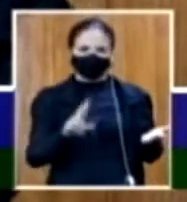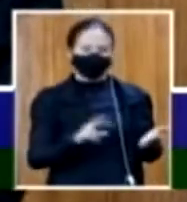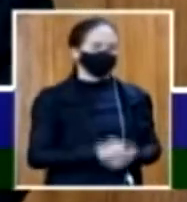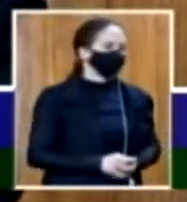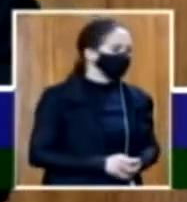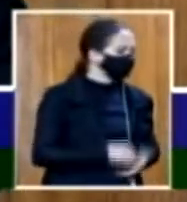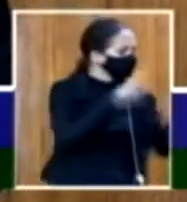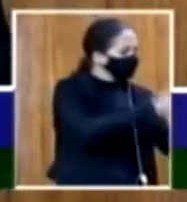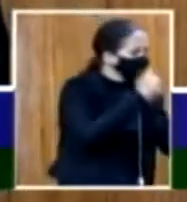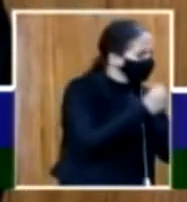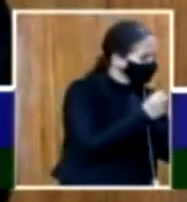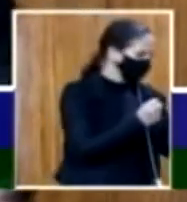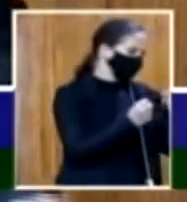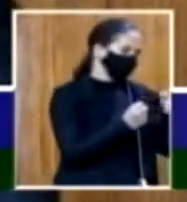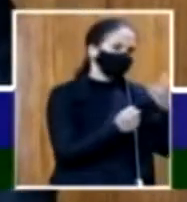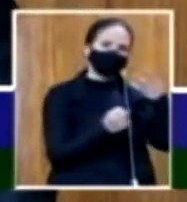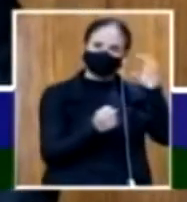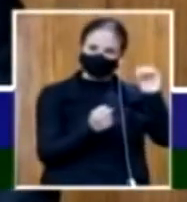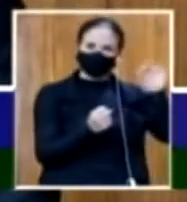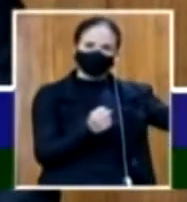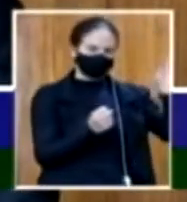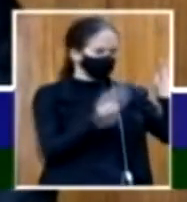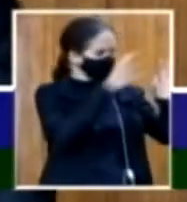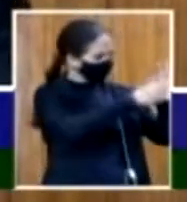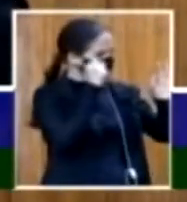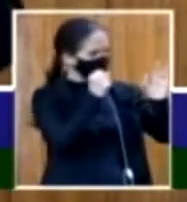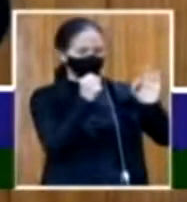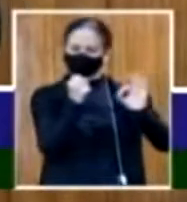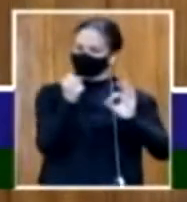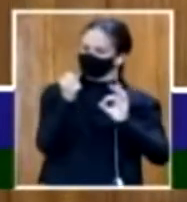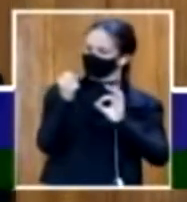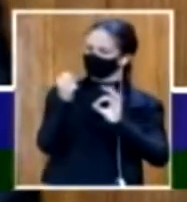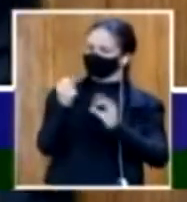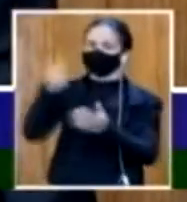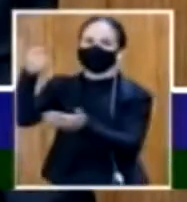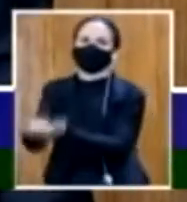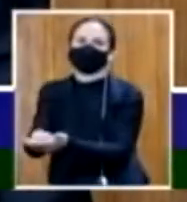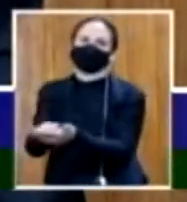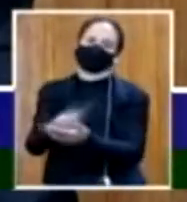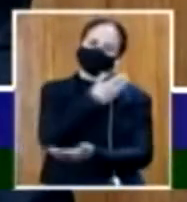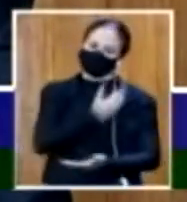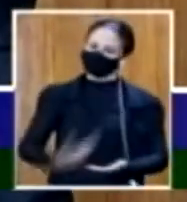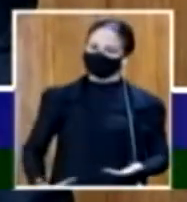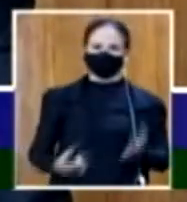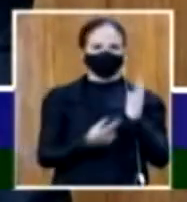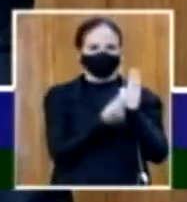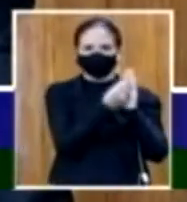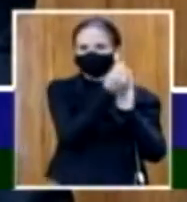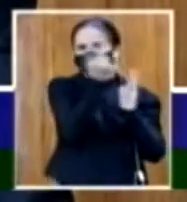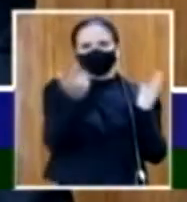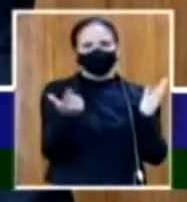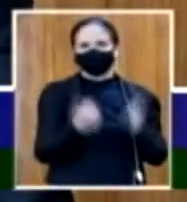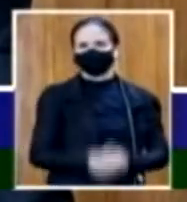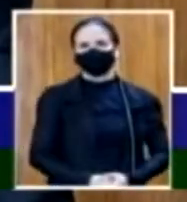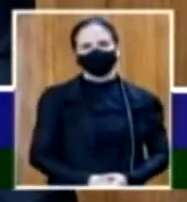40% dessa renda, quando ele consumir, terá um impacto em média de carga tributária. É isso que nós estamos